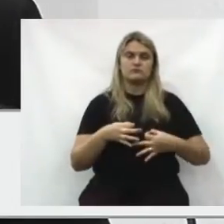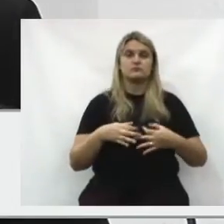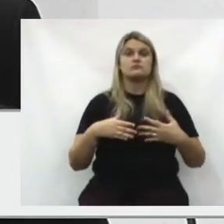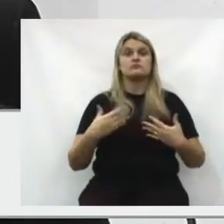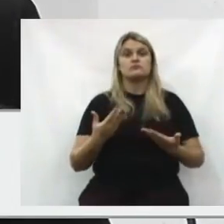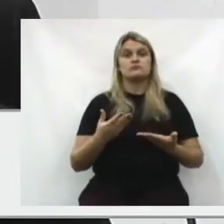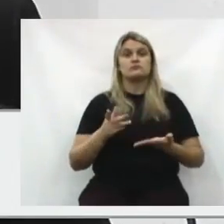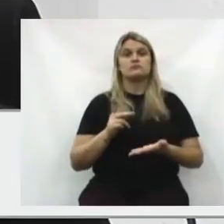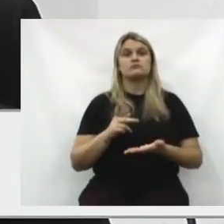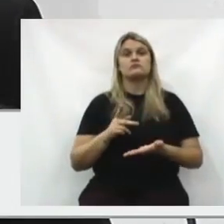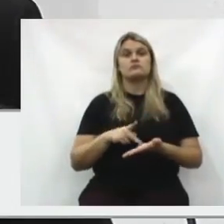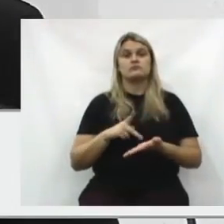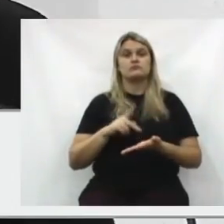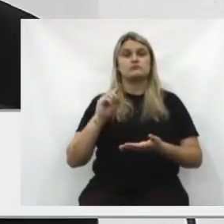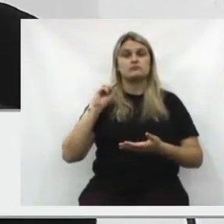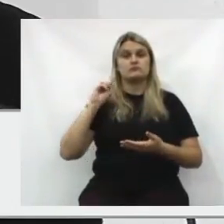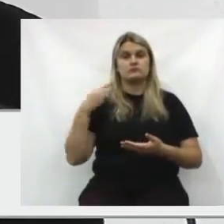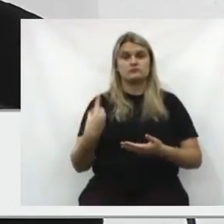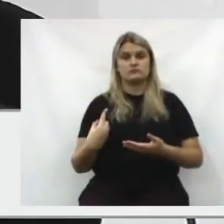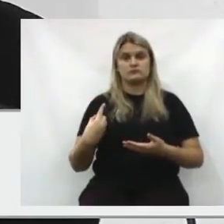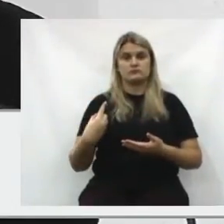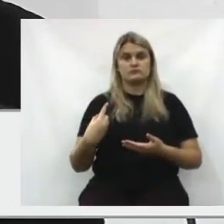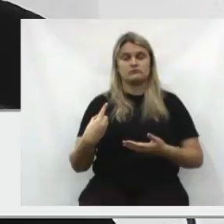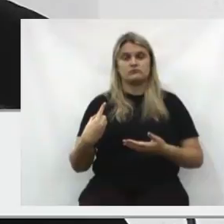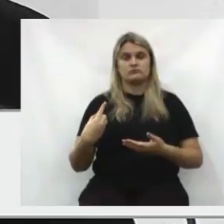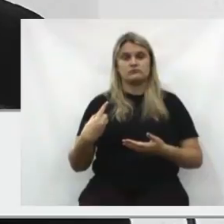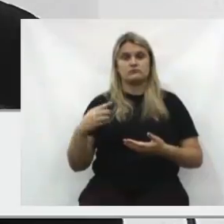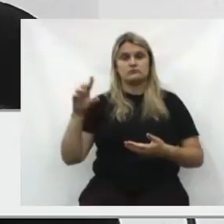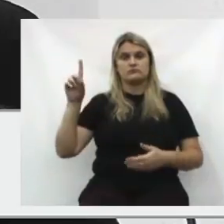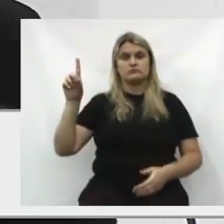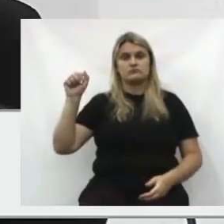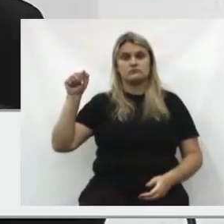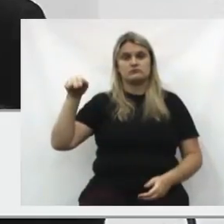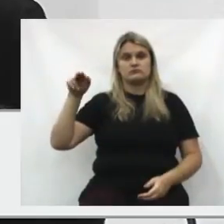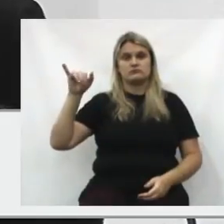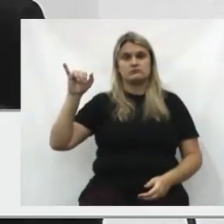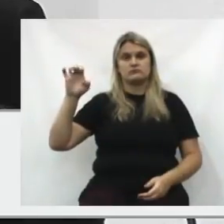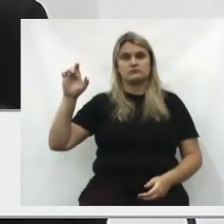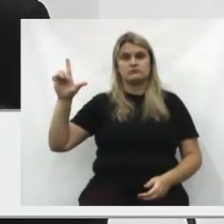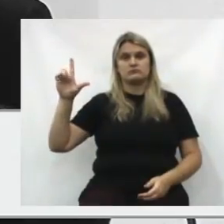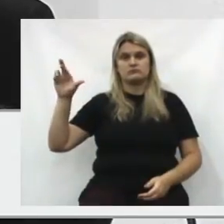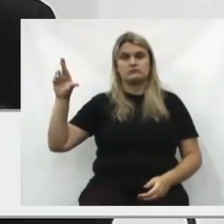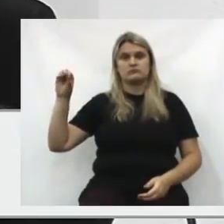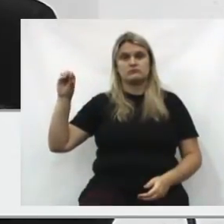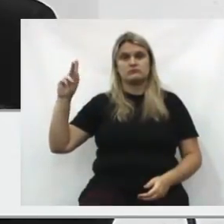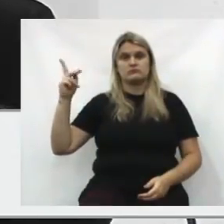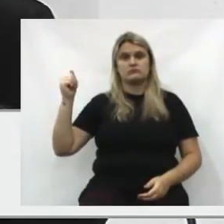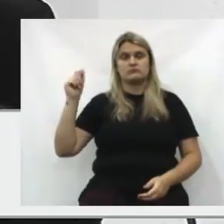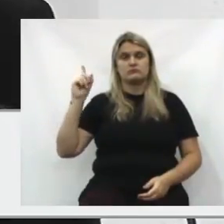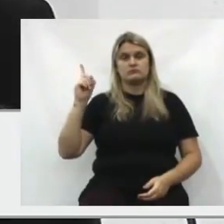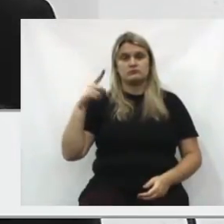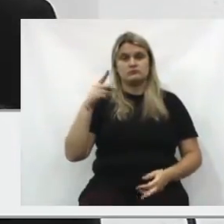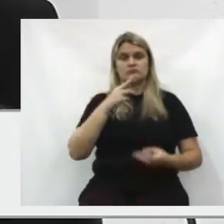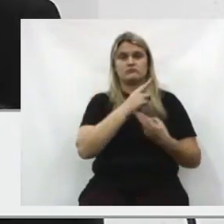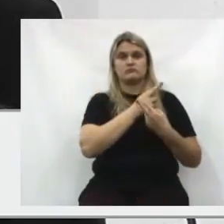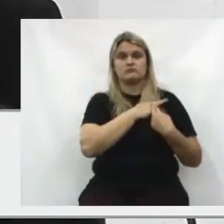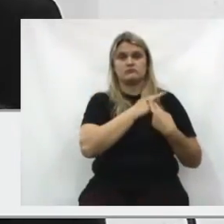ao fórum. Na verdade, o advogado que representou a Câmara foi o Daniel Rocha,